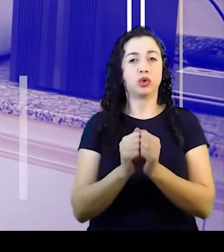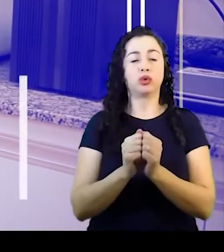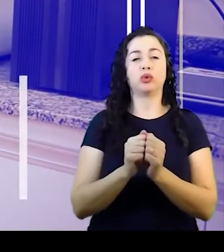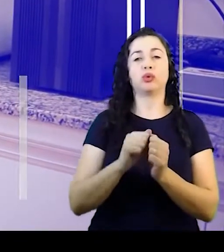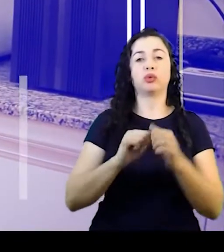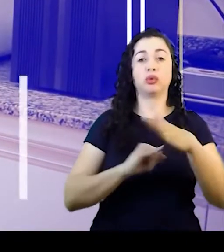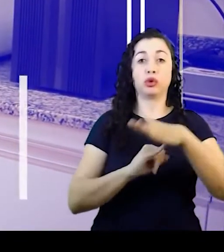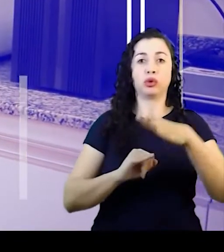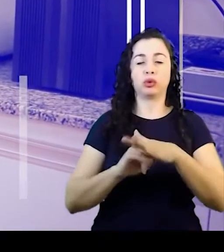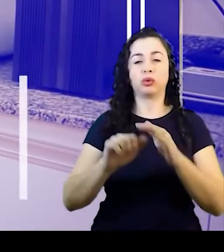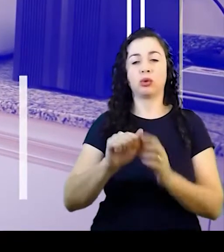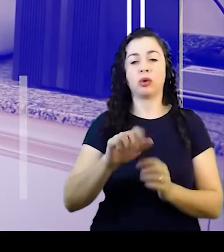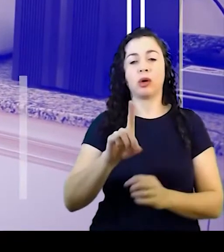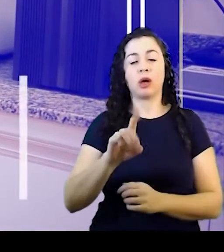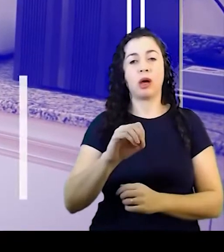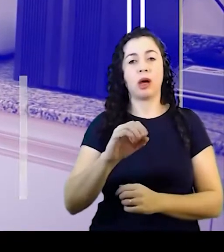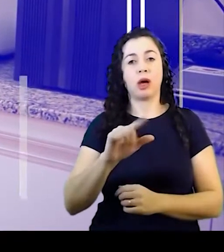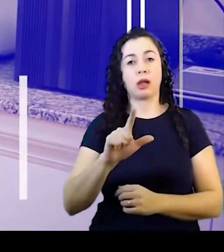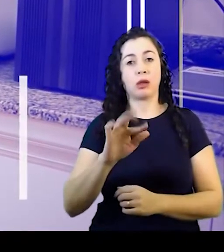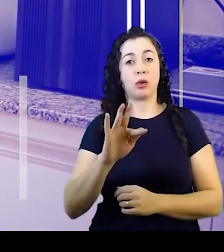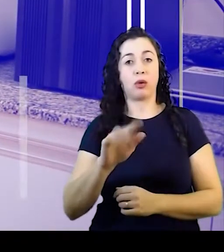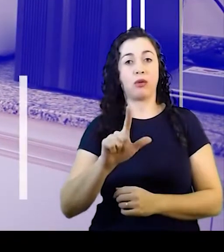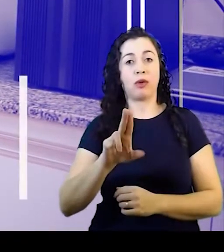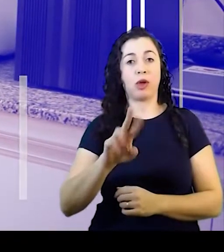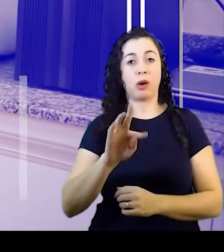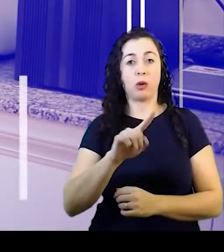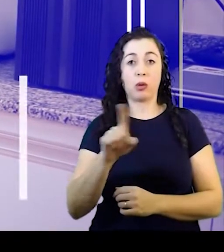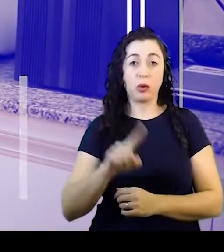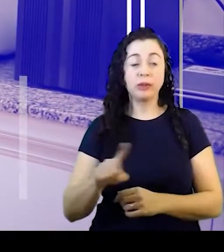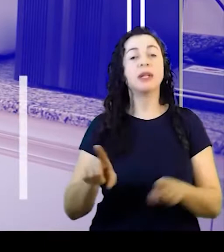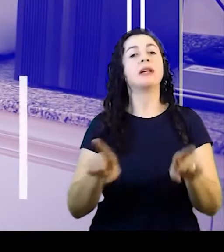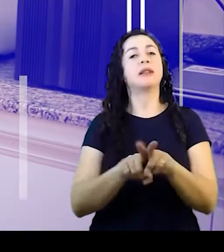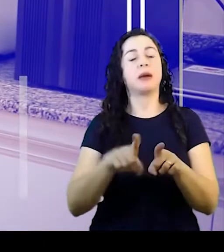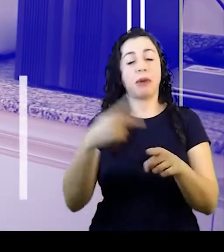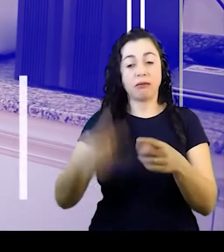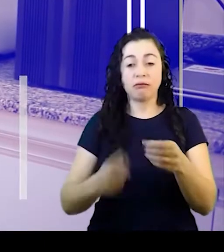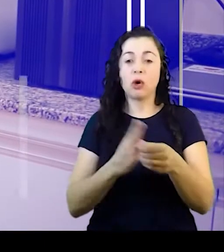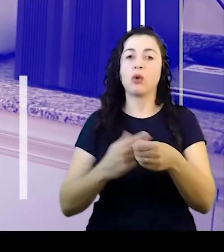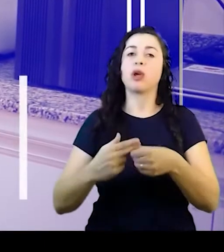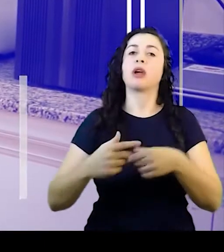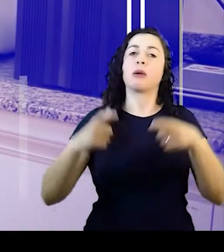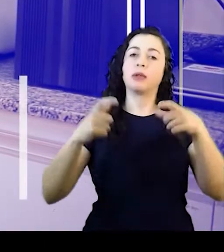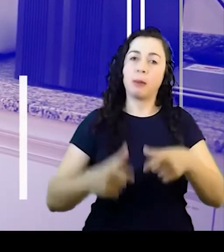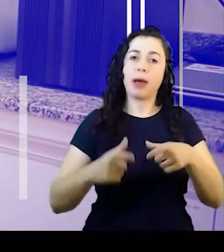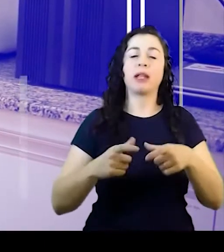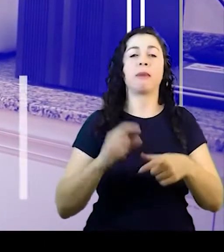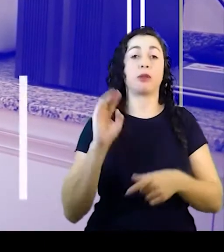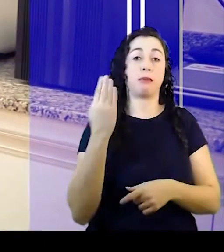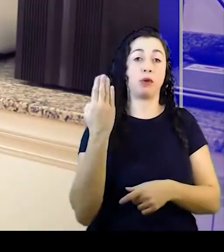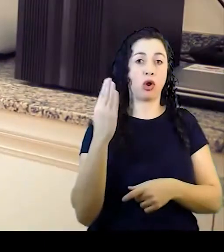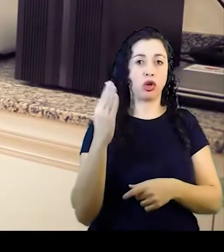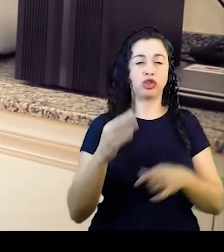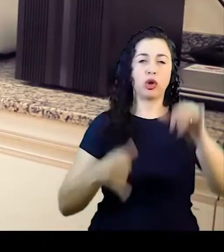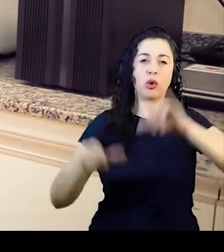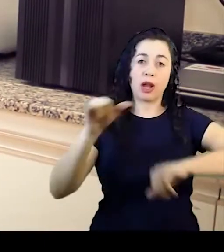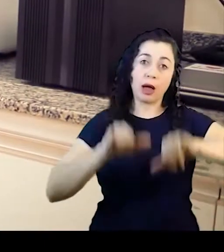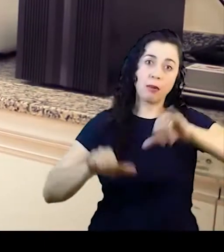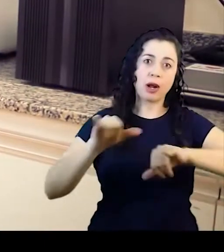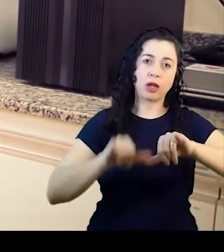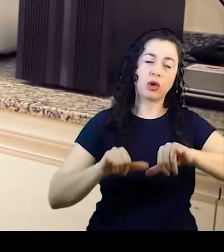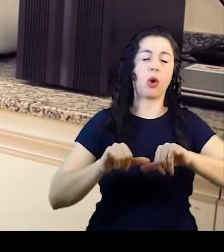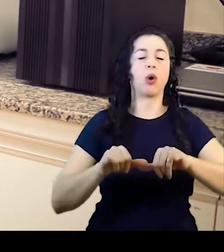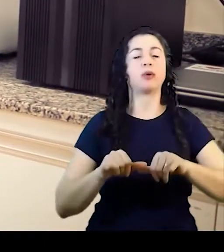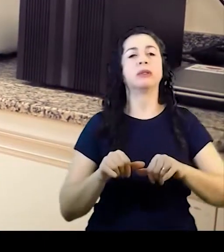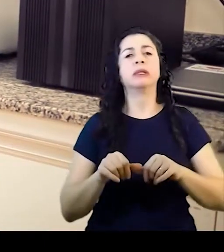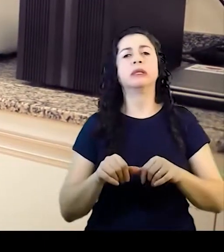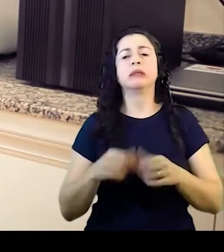fomos convidados também pelo pessoal aqui da Unicamp, no departamento da Biologia, no laboratório do professor José Luiz, para